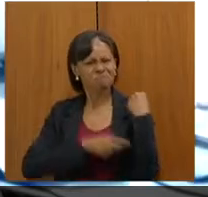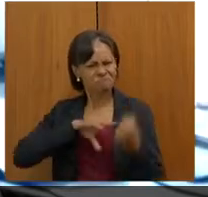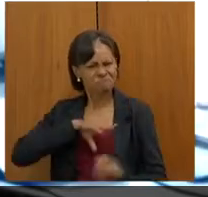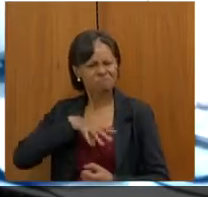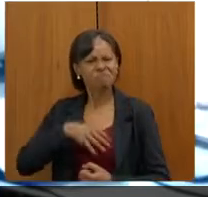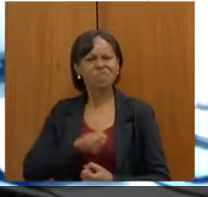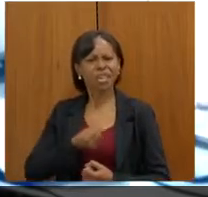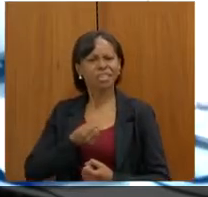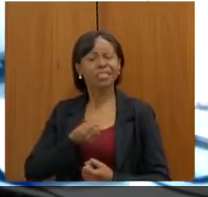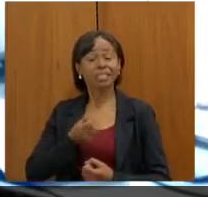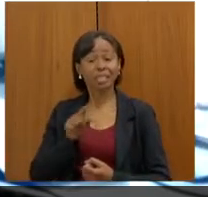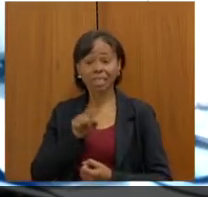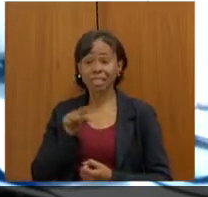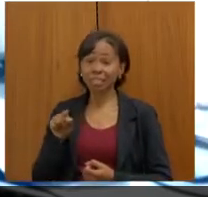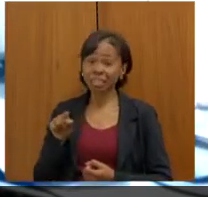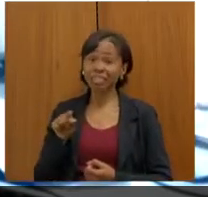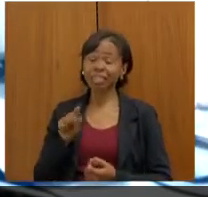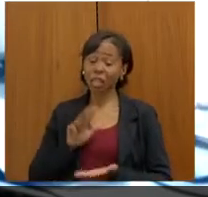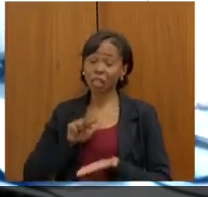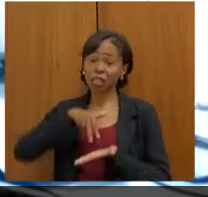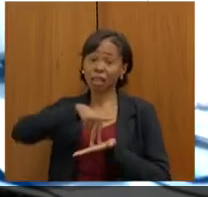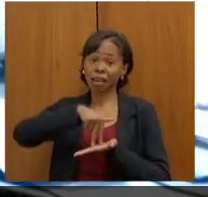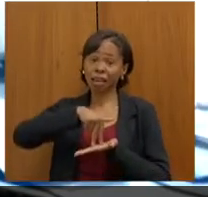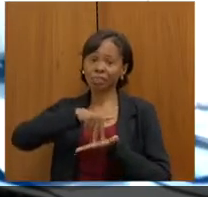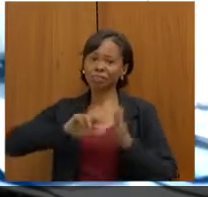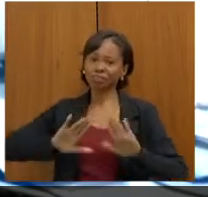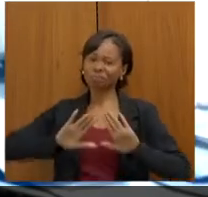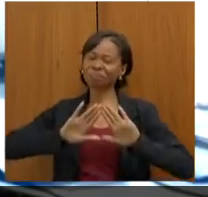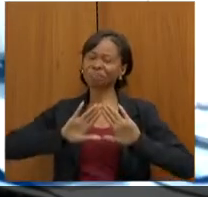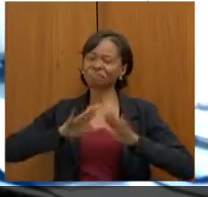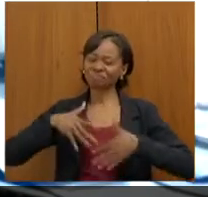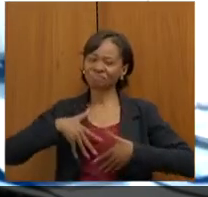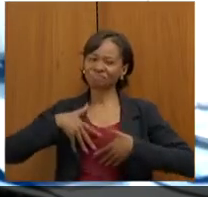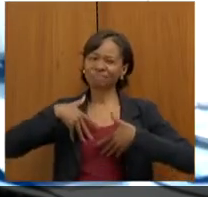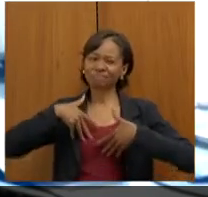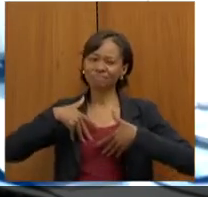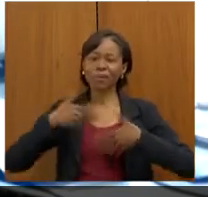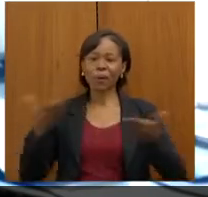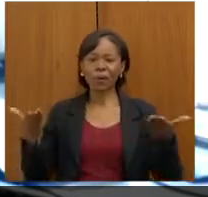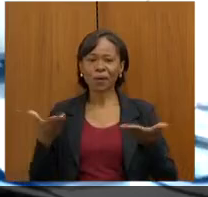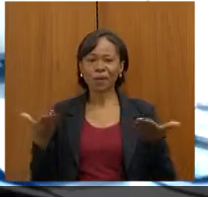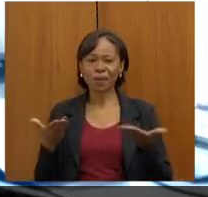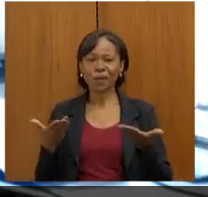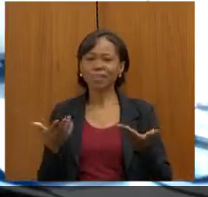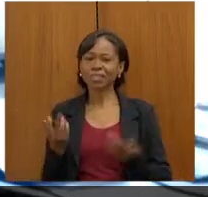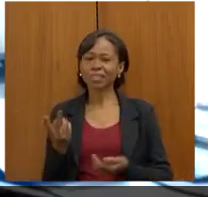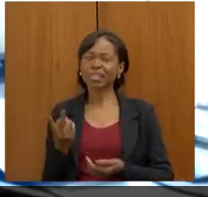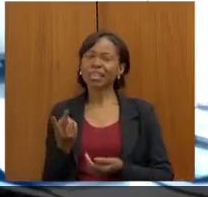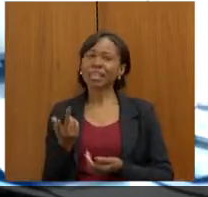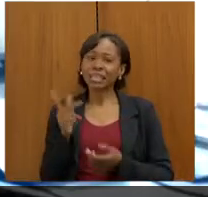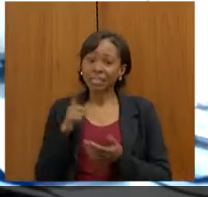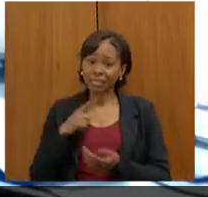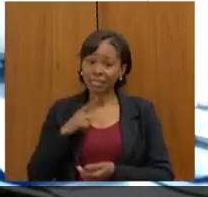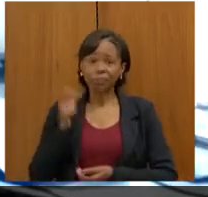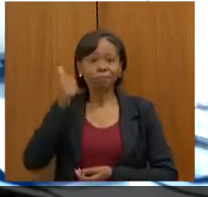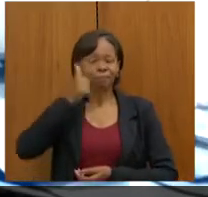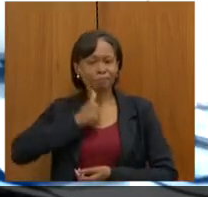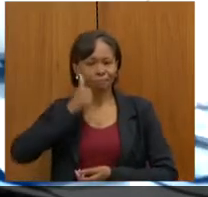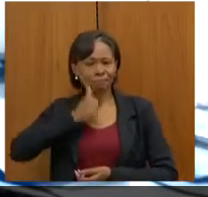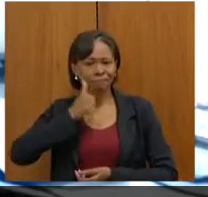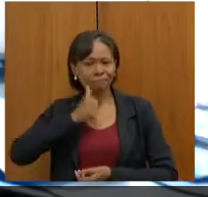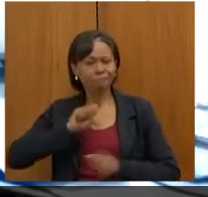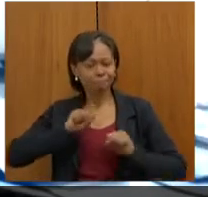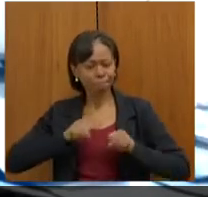que apresentando no Parlamento dinheiro a honra mesmo foi bom hoje contato né como ele é que pronta